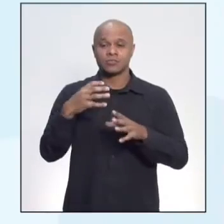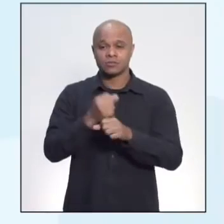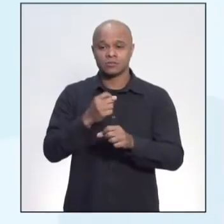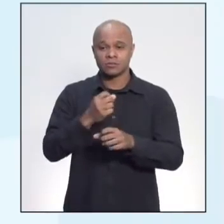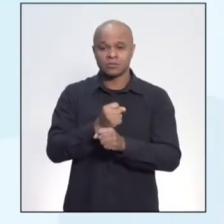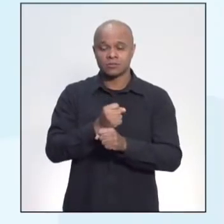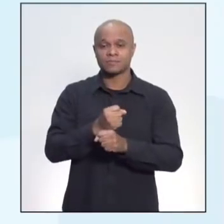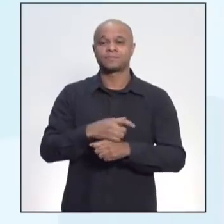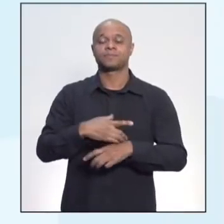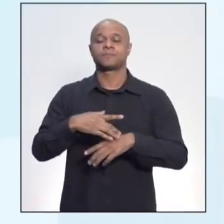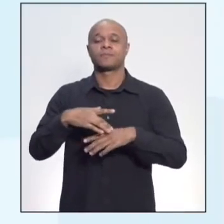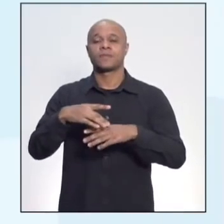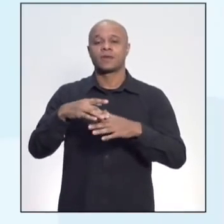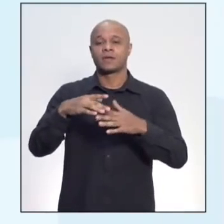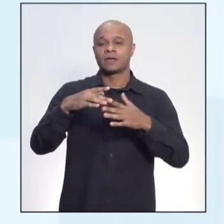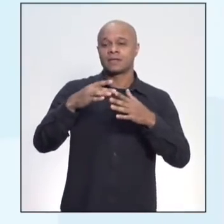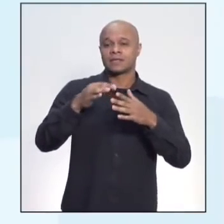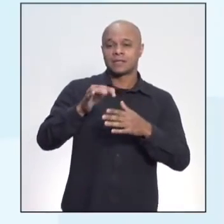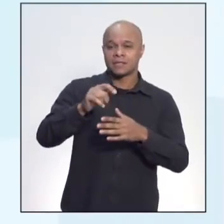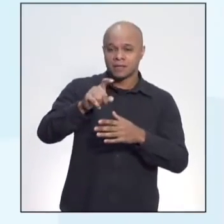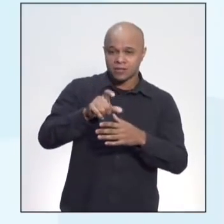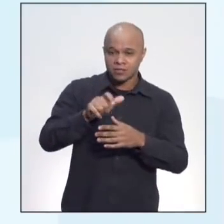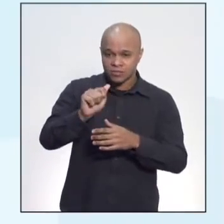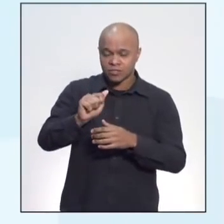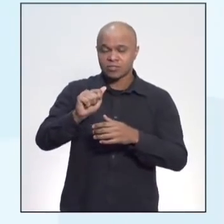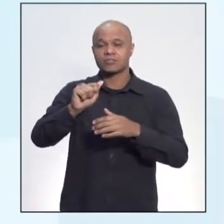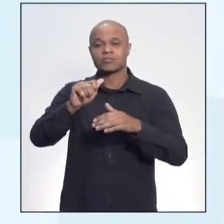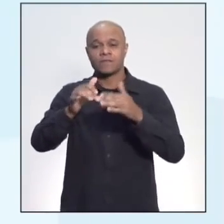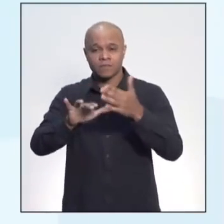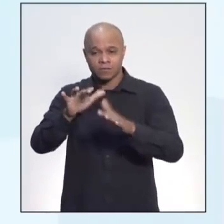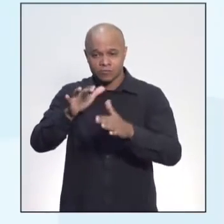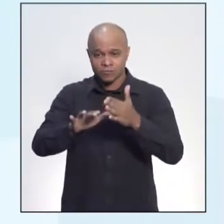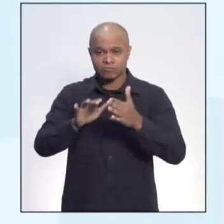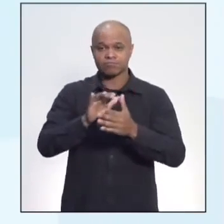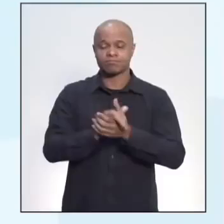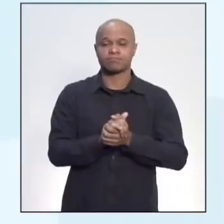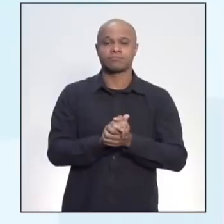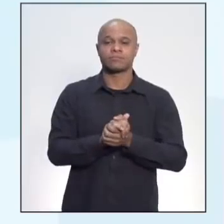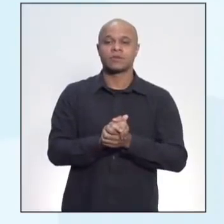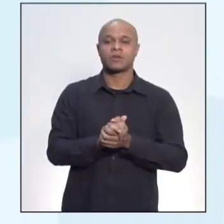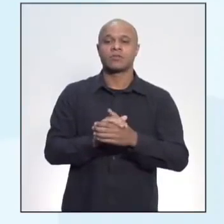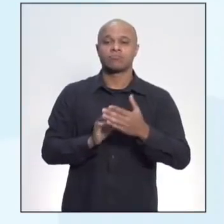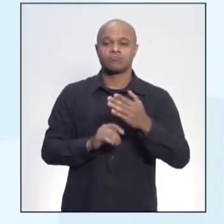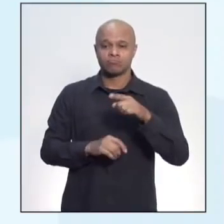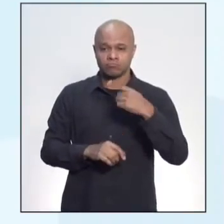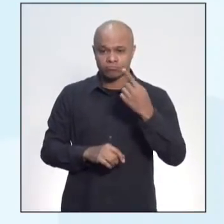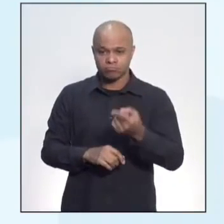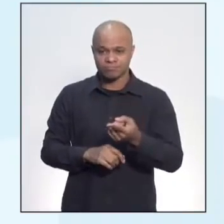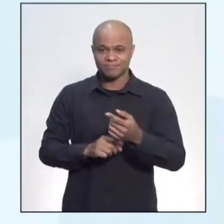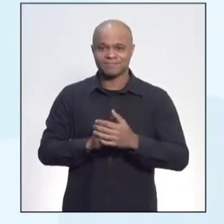Ele chama-se taxa de variação. Bom, como a gente vai fazer isso? Próximo slide, por favor.